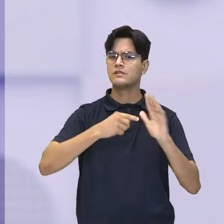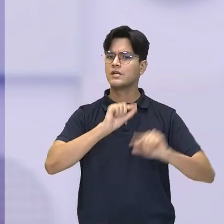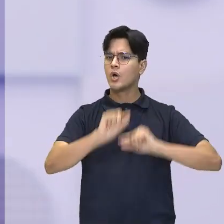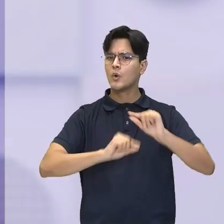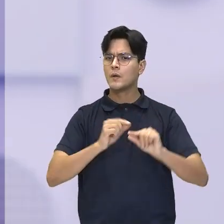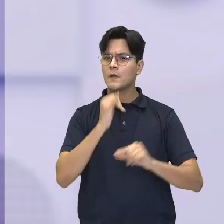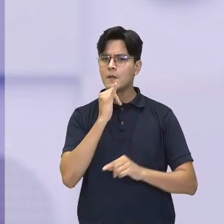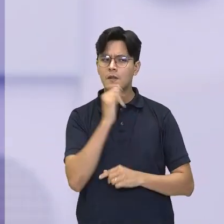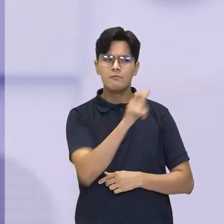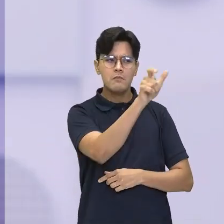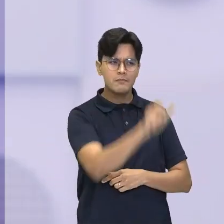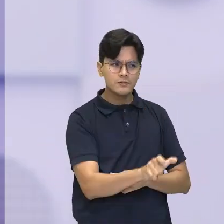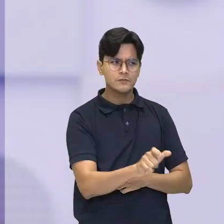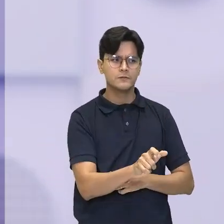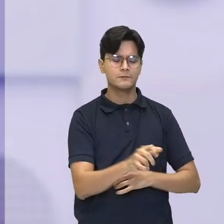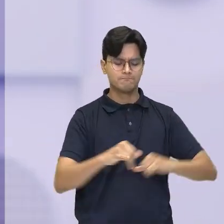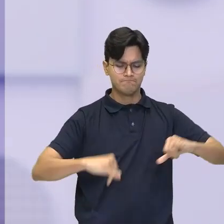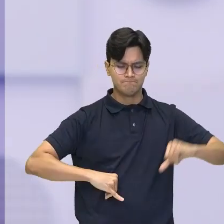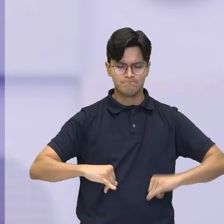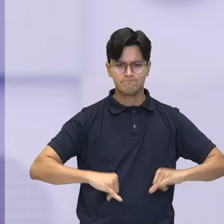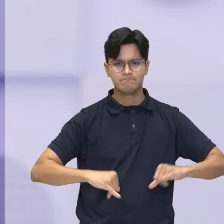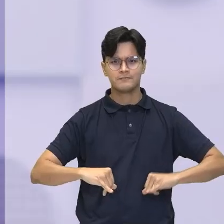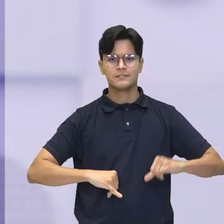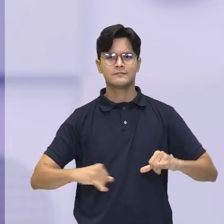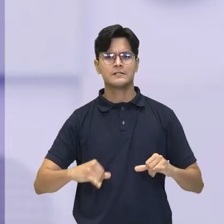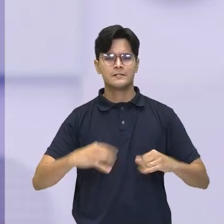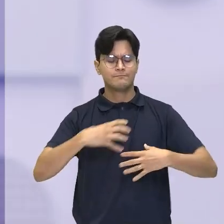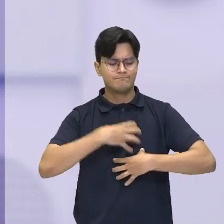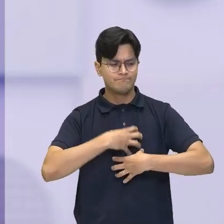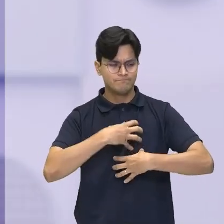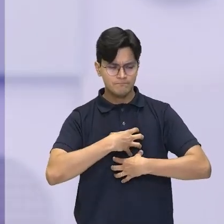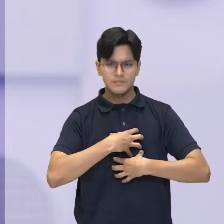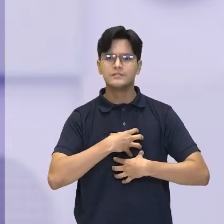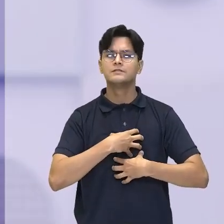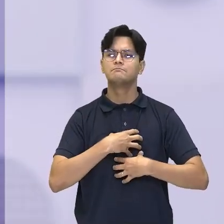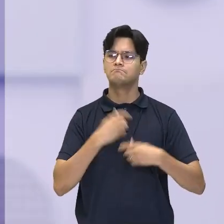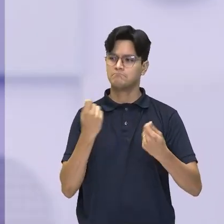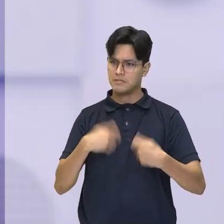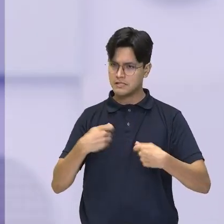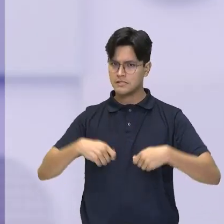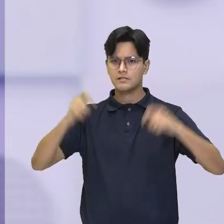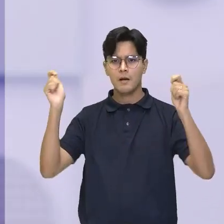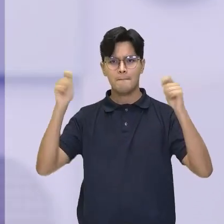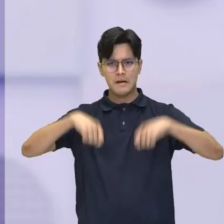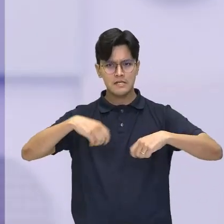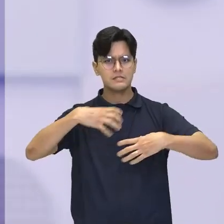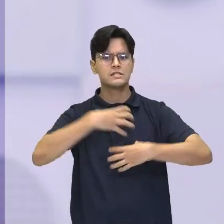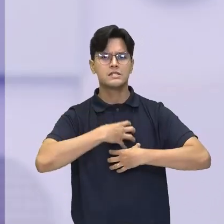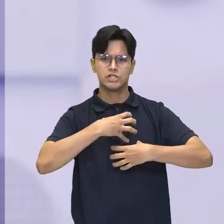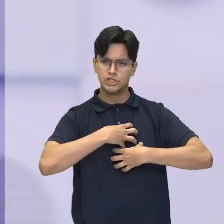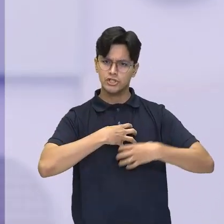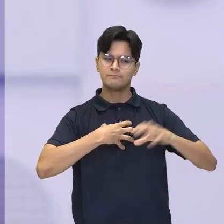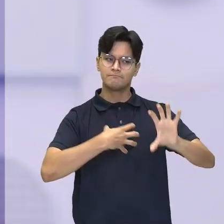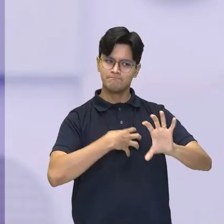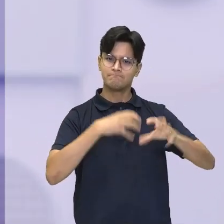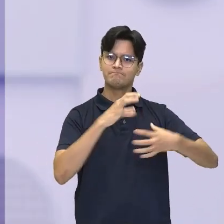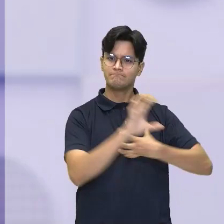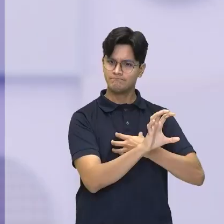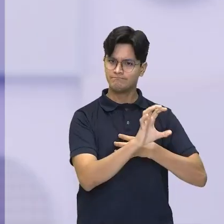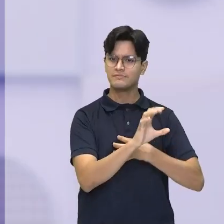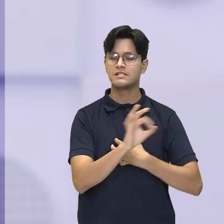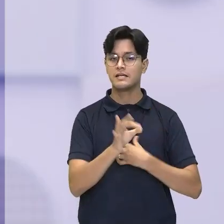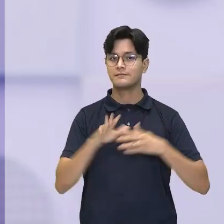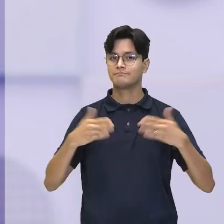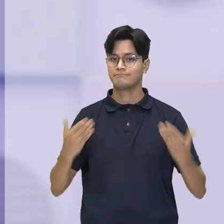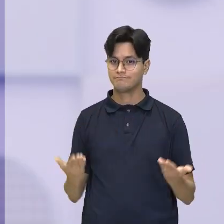se coloca no lugar dos seus comandados, no lugar dos membros da sua comunidade. Aquele que se